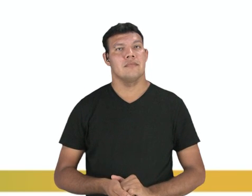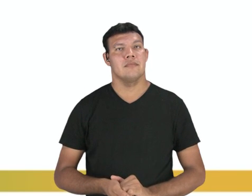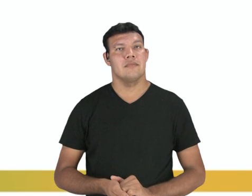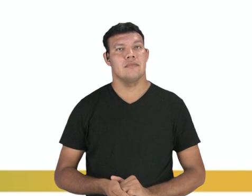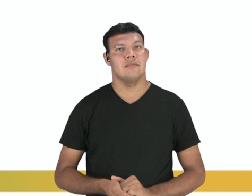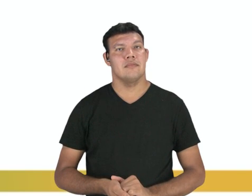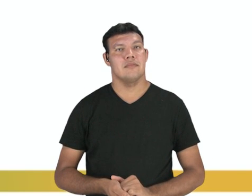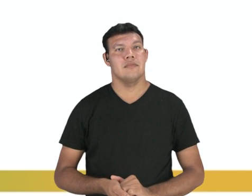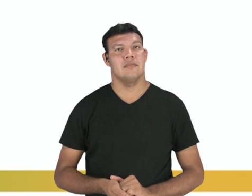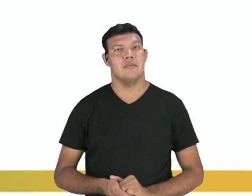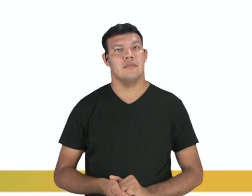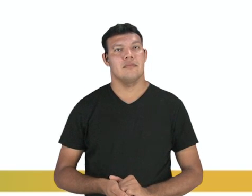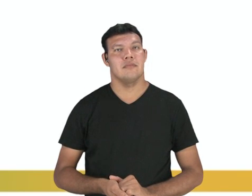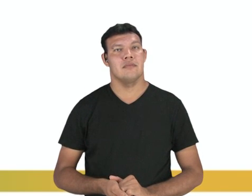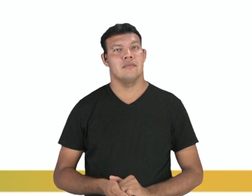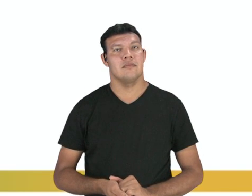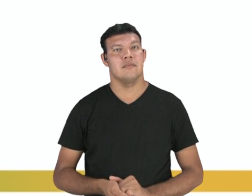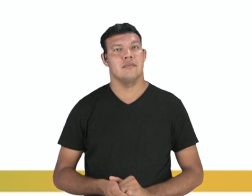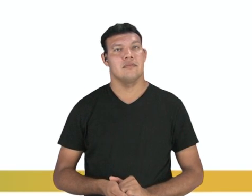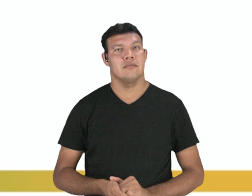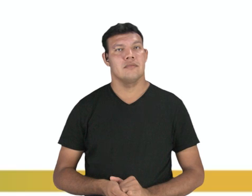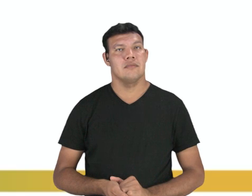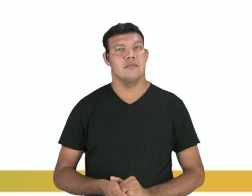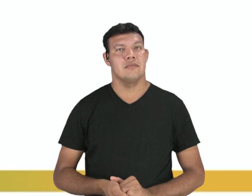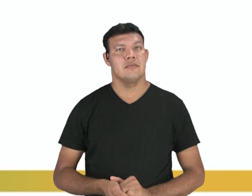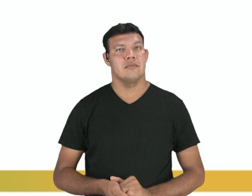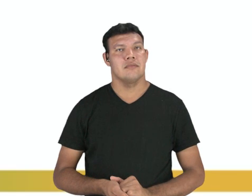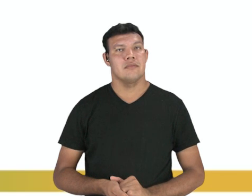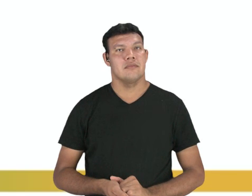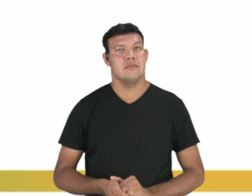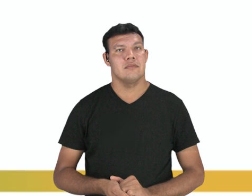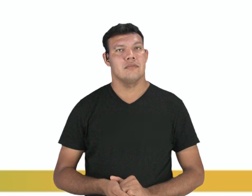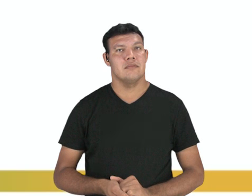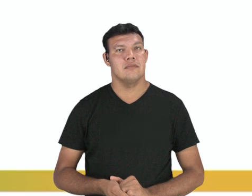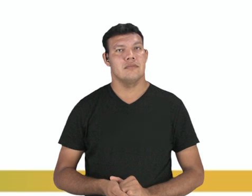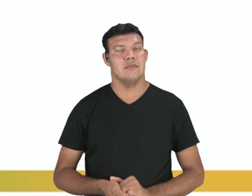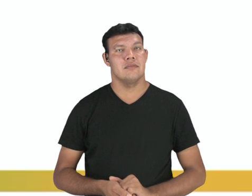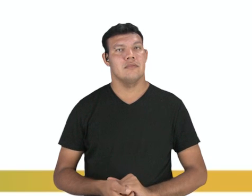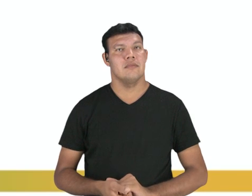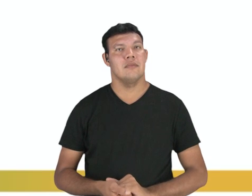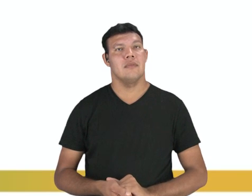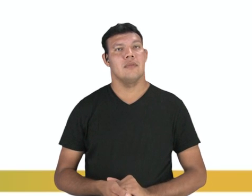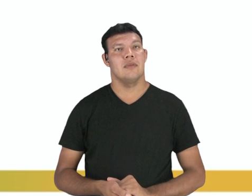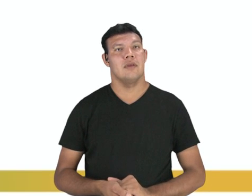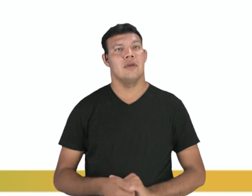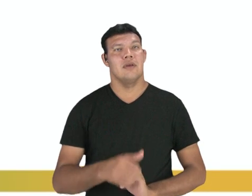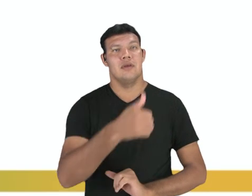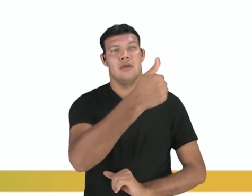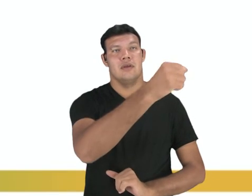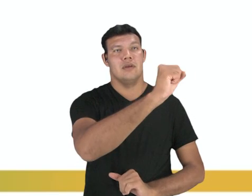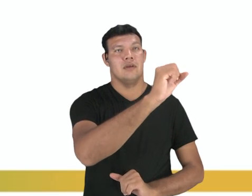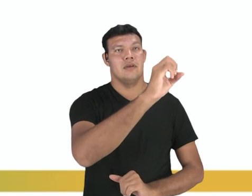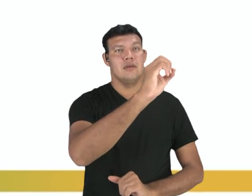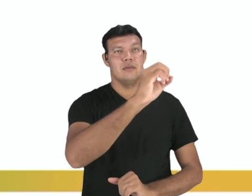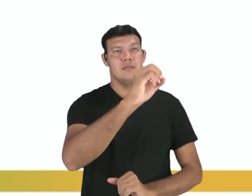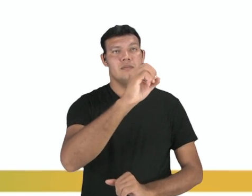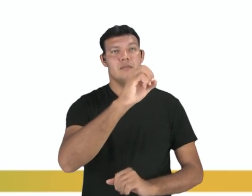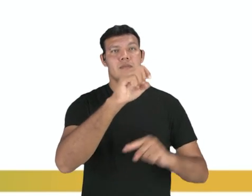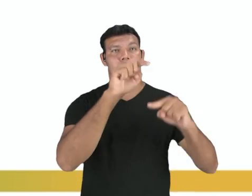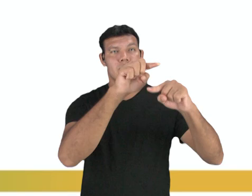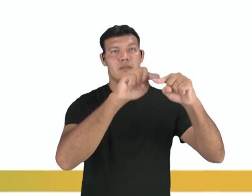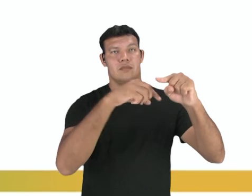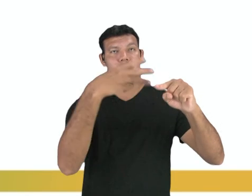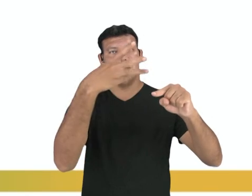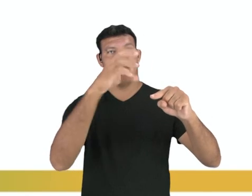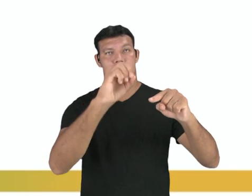o 180 sempre fica por 30 então 180 significado por 30 das